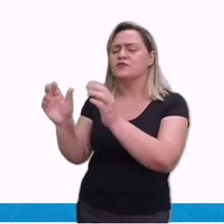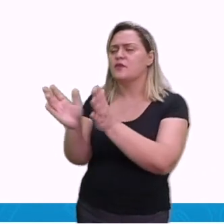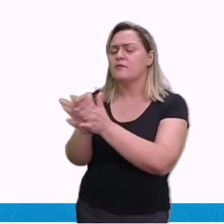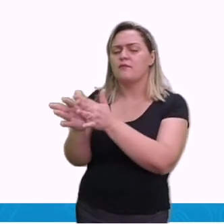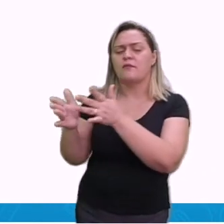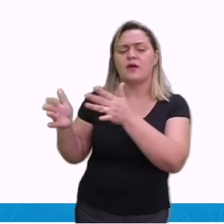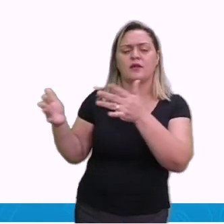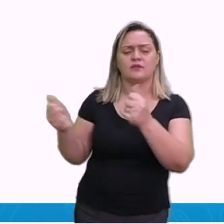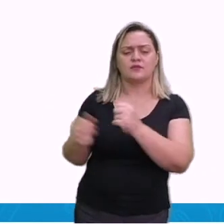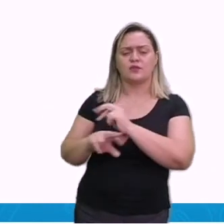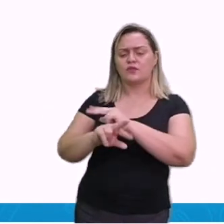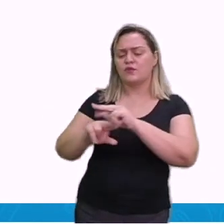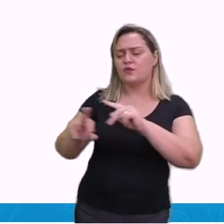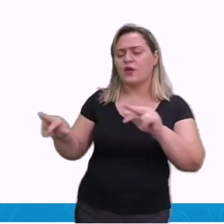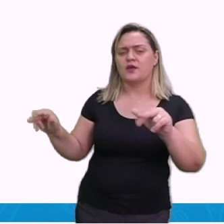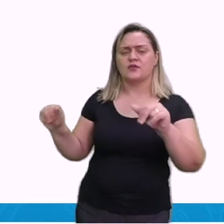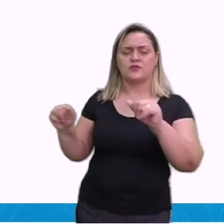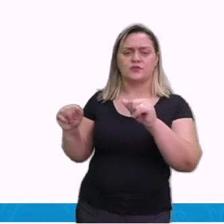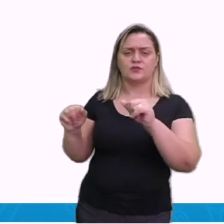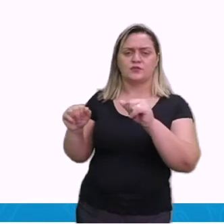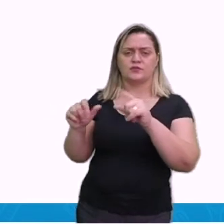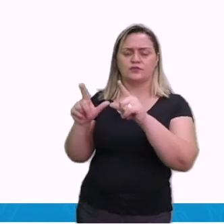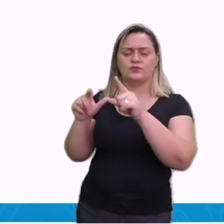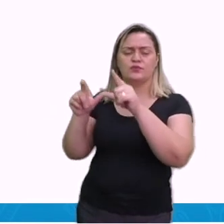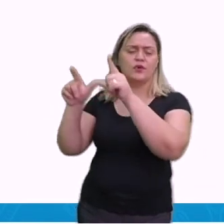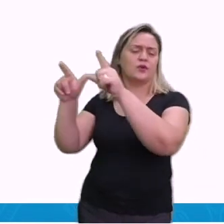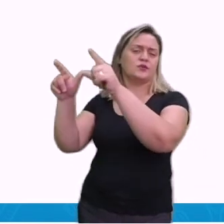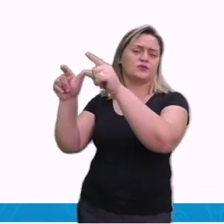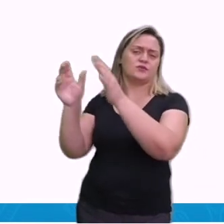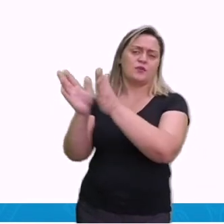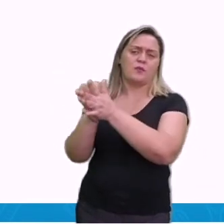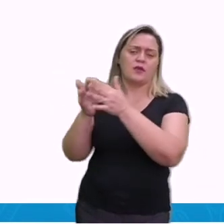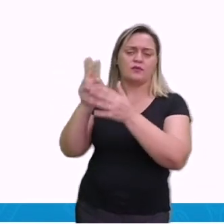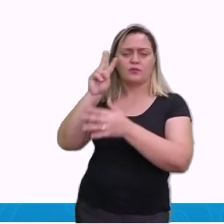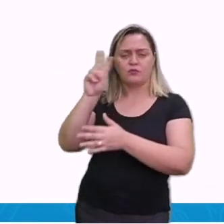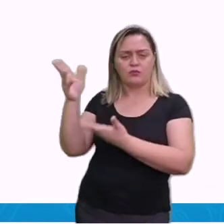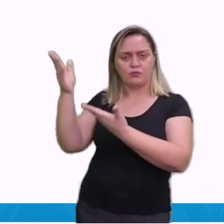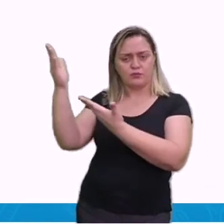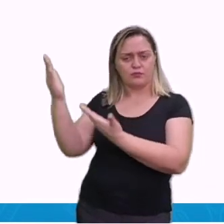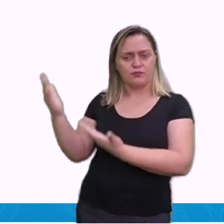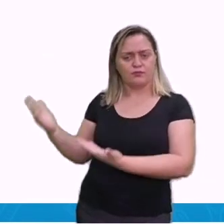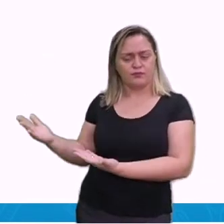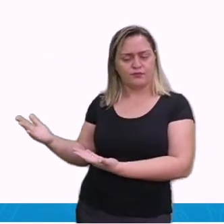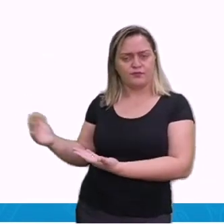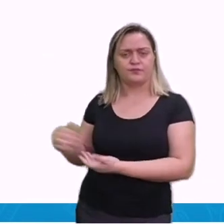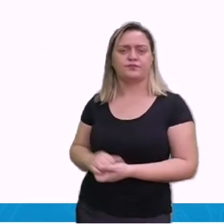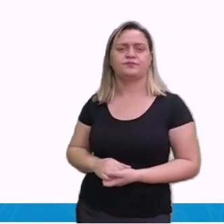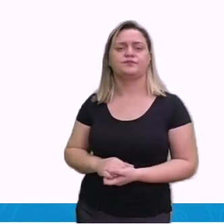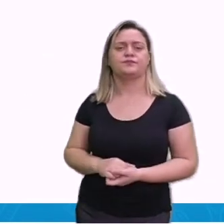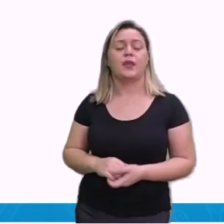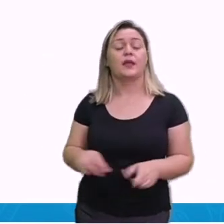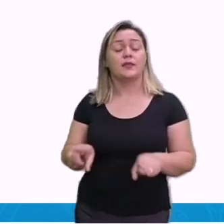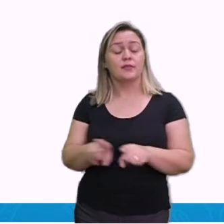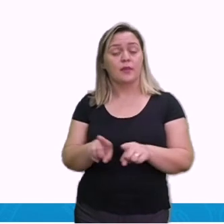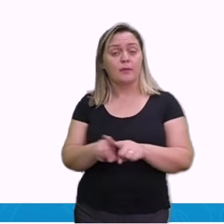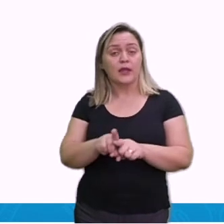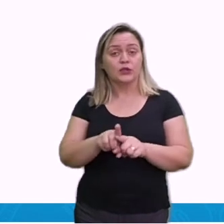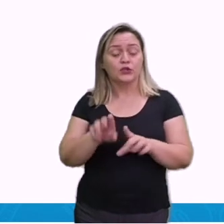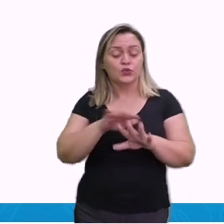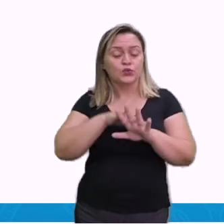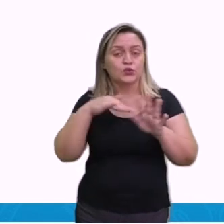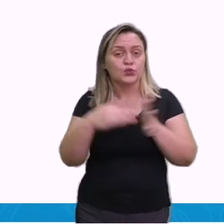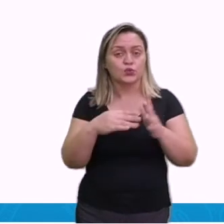que é importante. Agora, vejam a outra frase. A viagem foi maravilhosa.